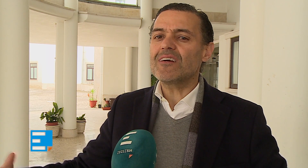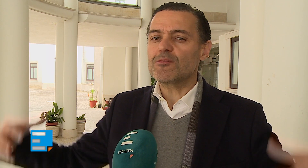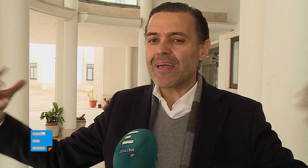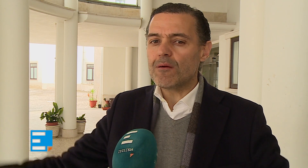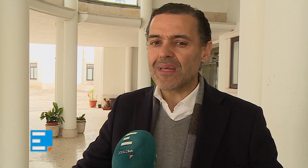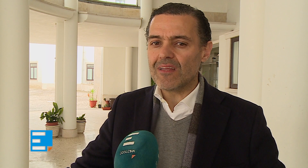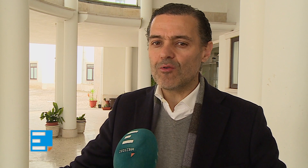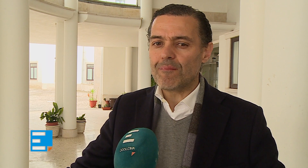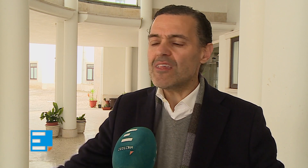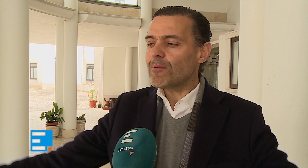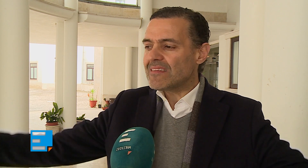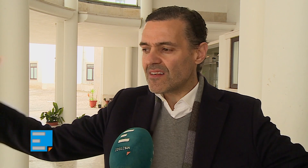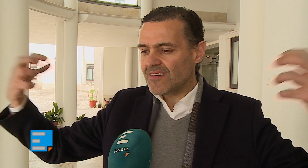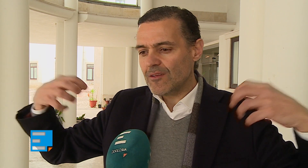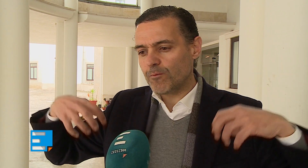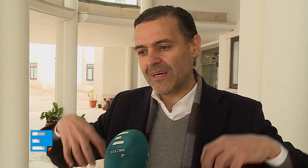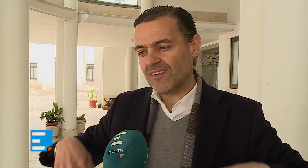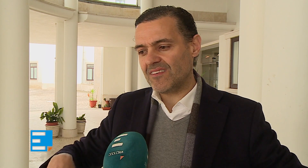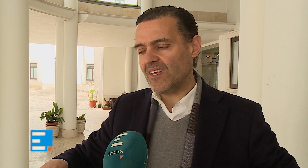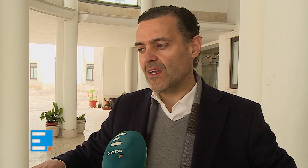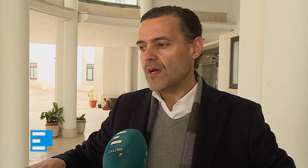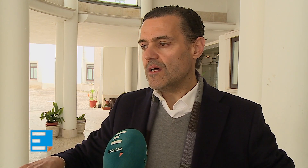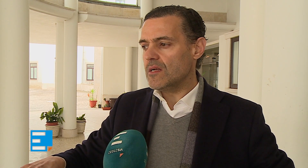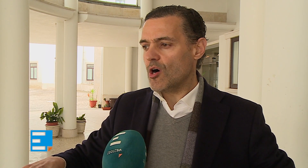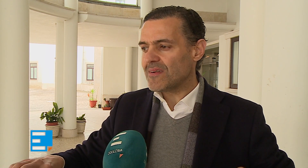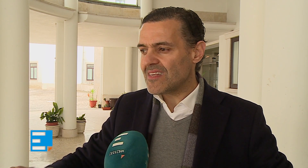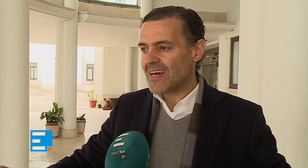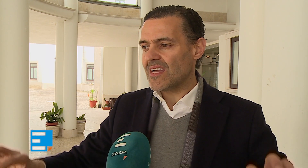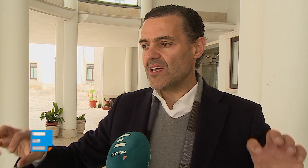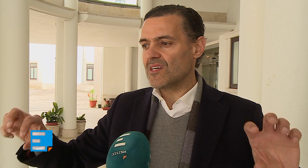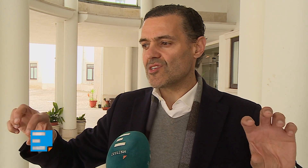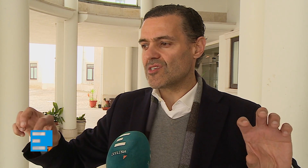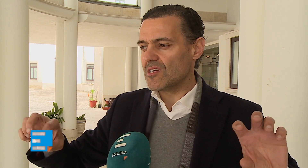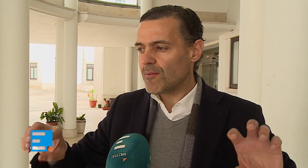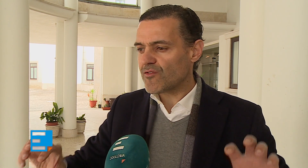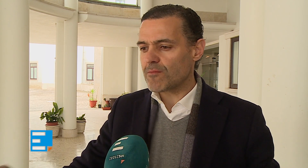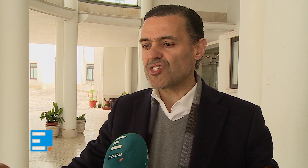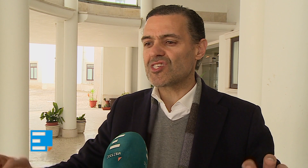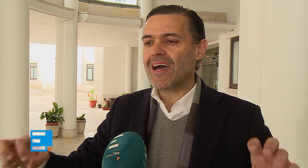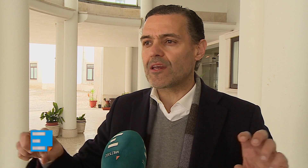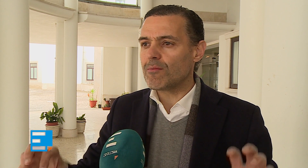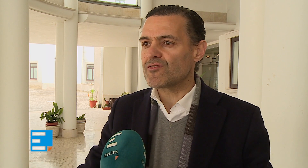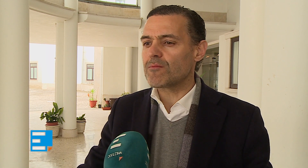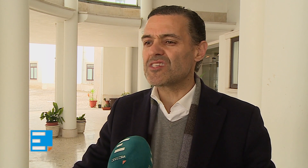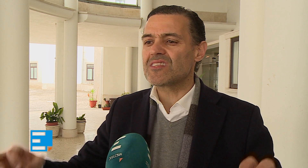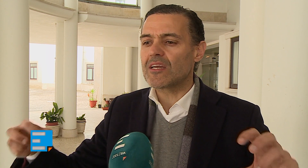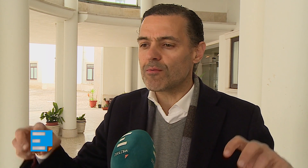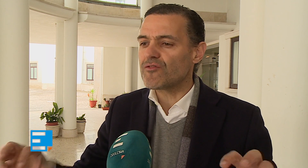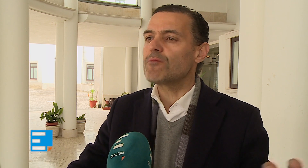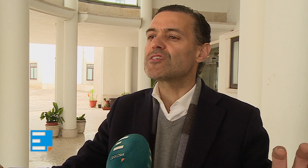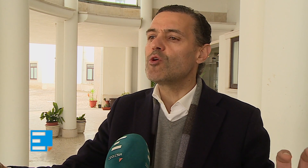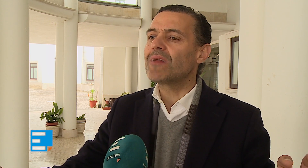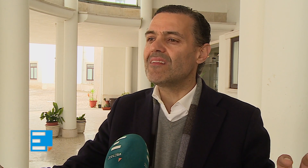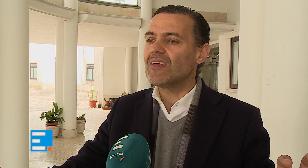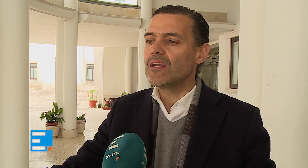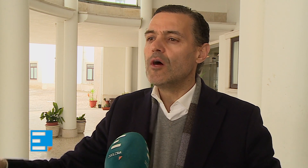à medida que se vai abrindo, à medida que vai trazendo para si novas ideias, novas formas de estar, novas formas de ser, novas